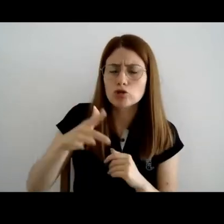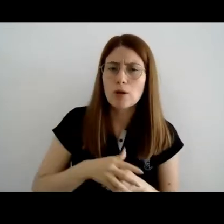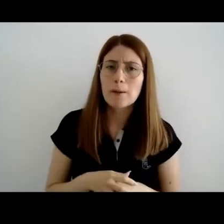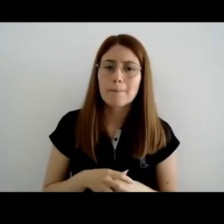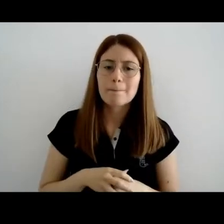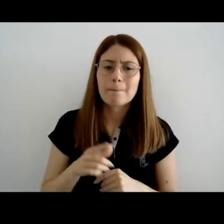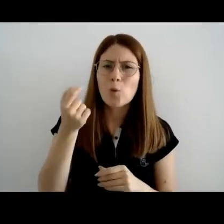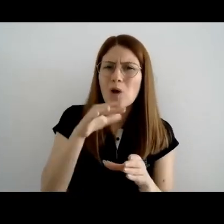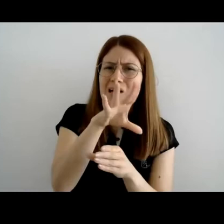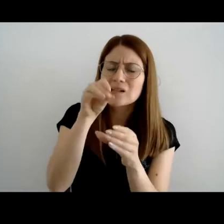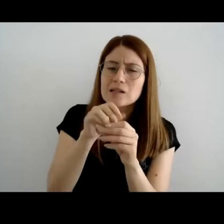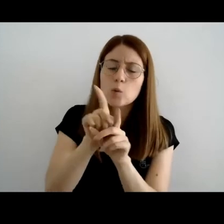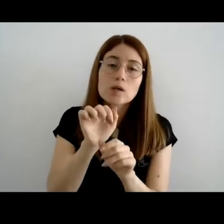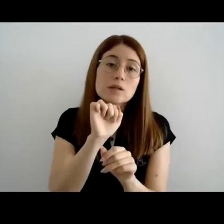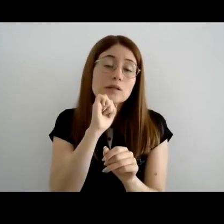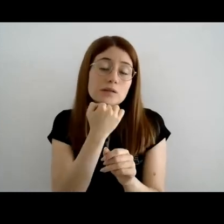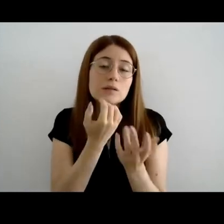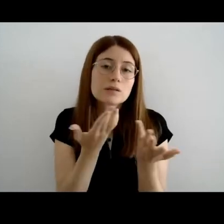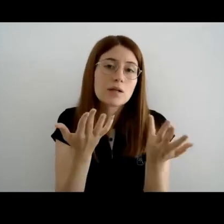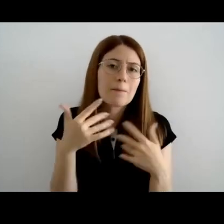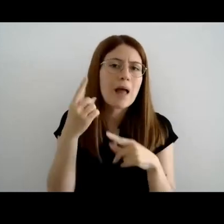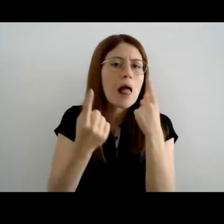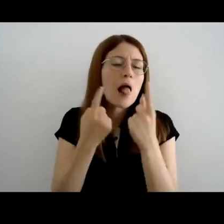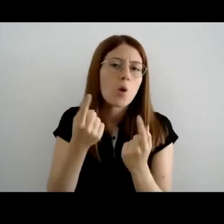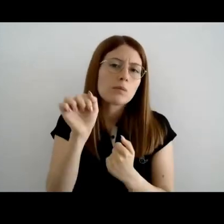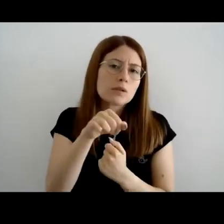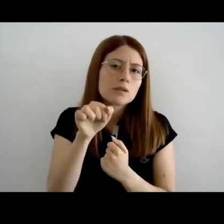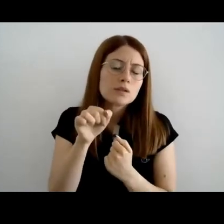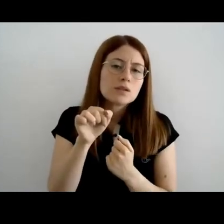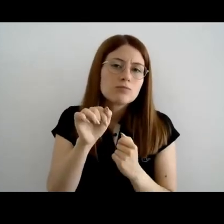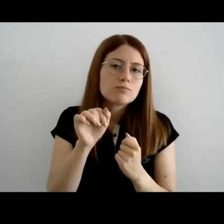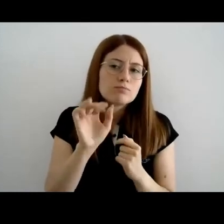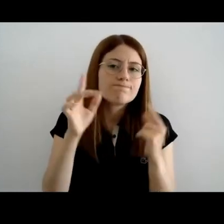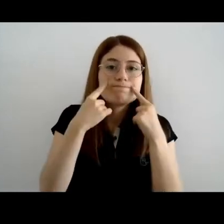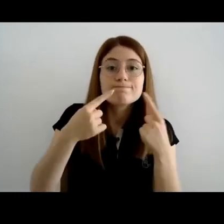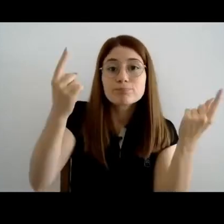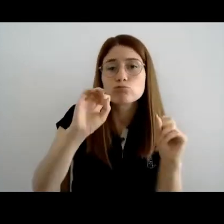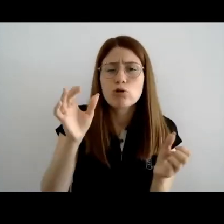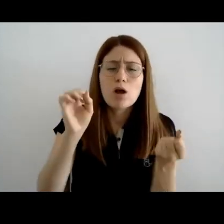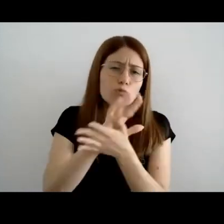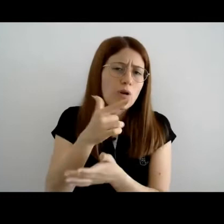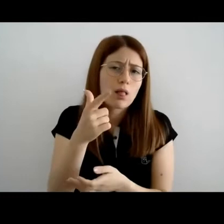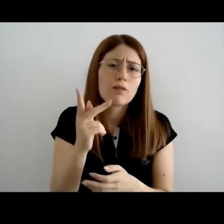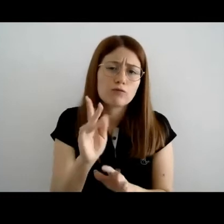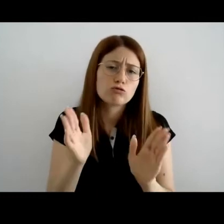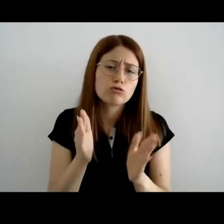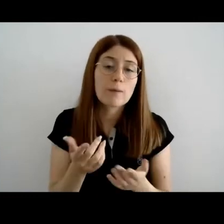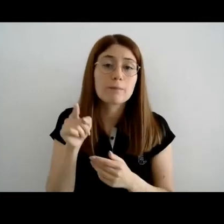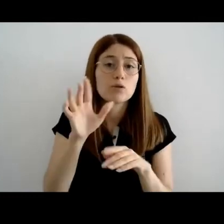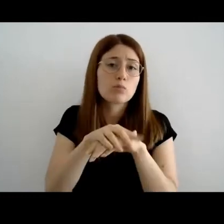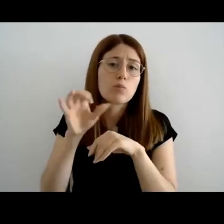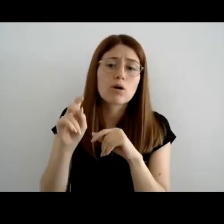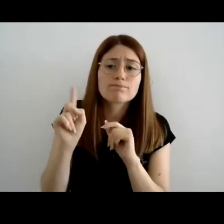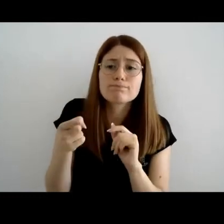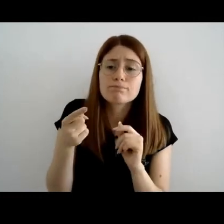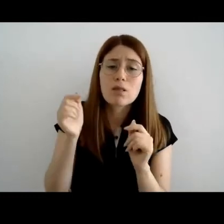totalidade das missões são sigilosas, embora haja algumas que tenham perpassado para os mídia, isto por imperativos operacionais ou